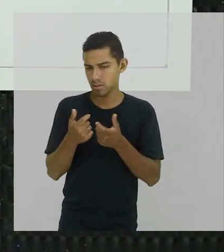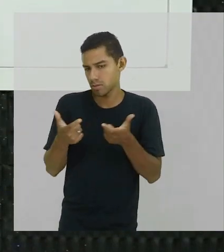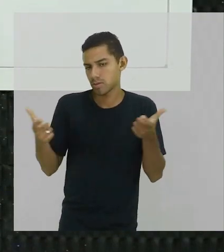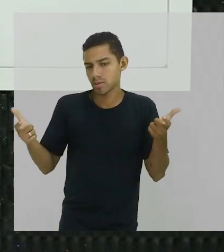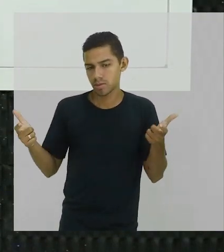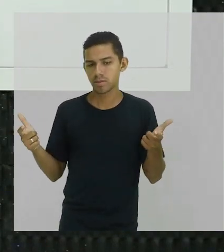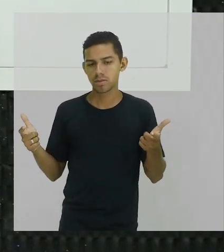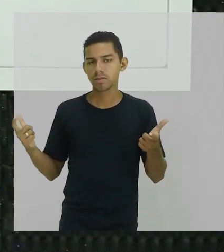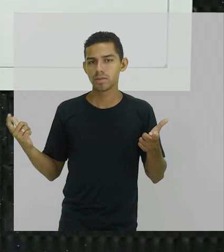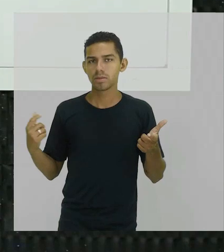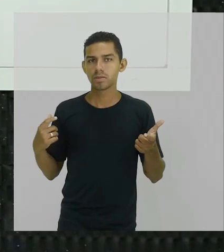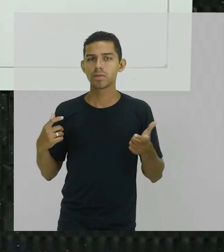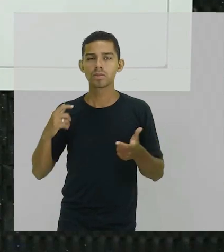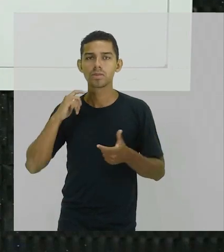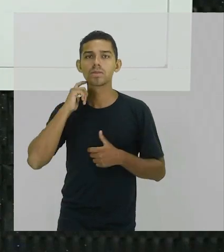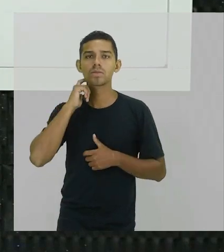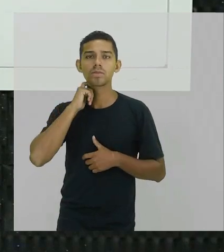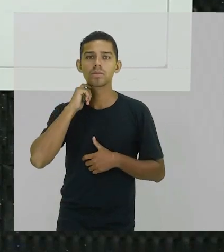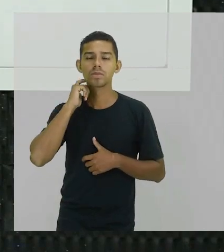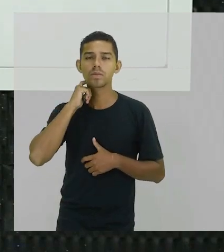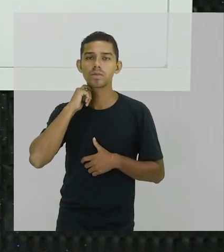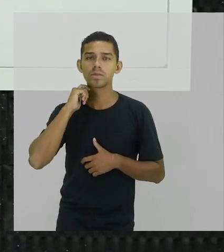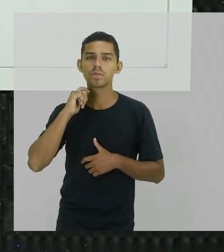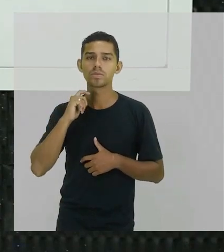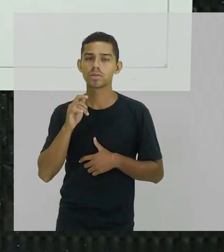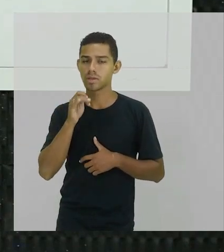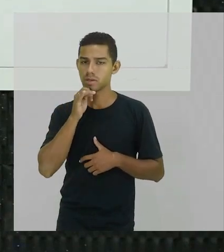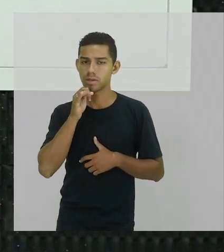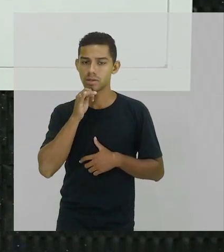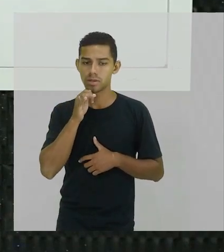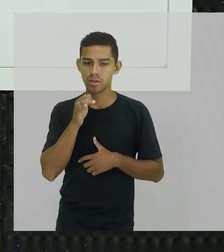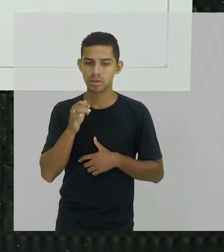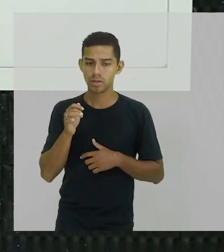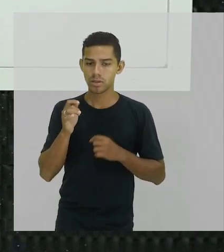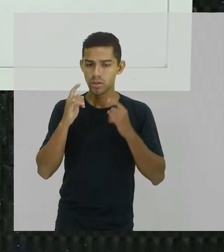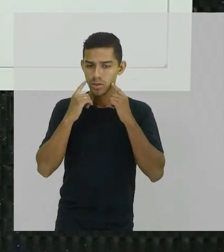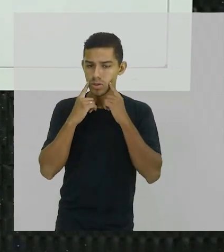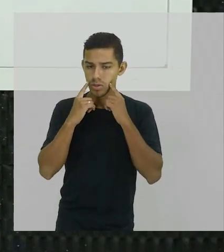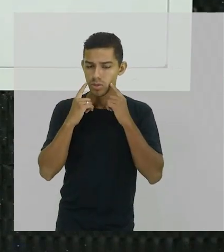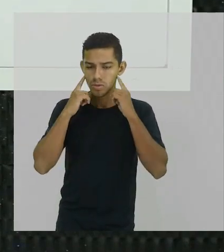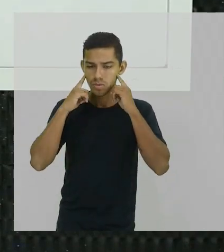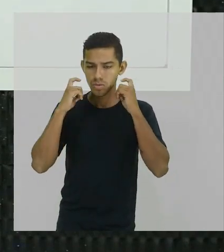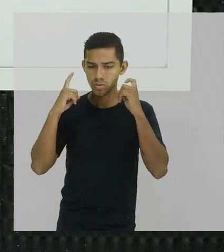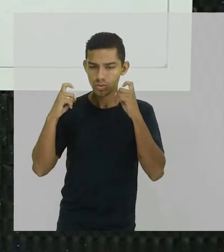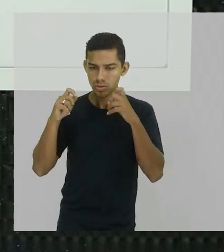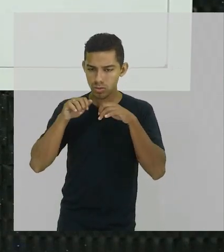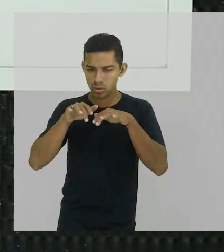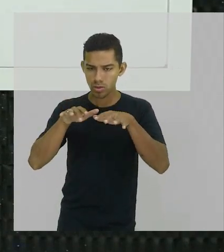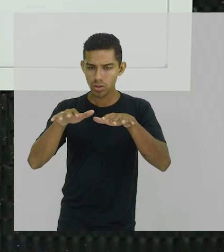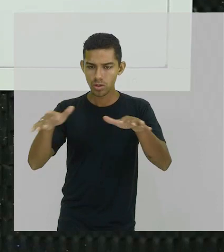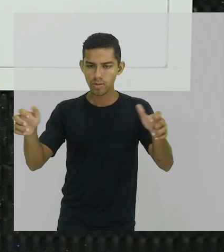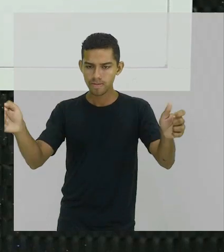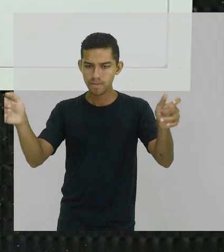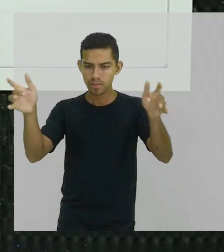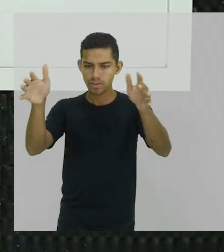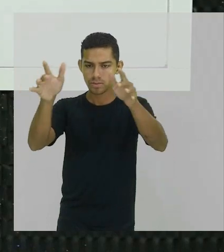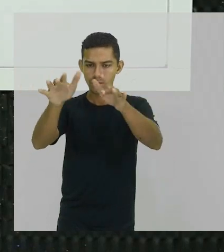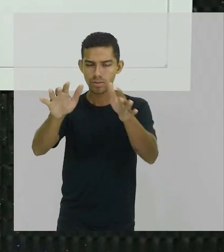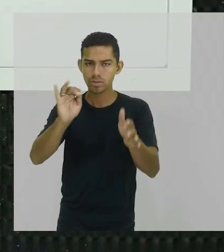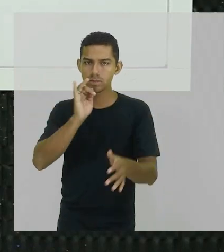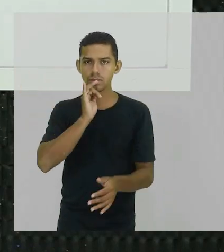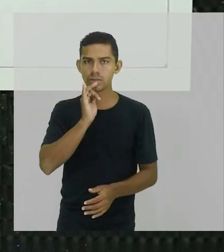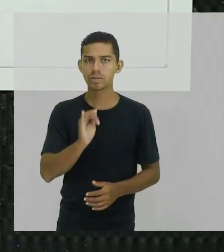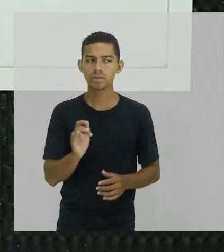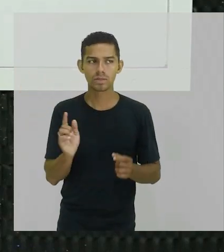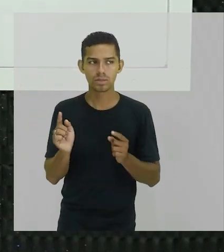acontece a reverberação, ok? Então, o intervalo de tempo entre o som emitido e o som refletido é um espaço